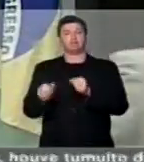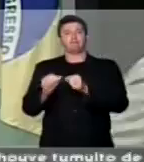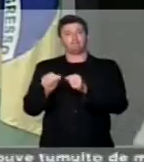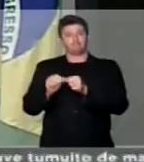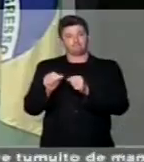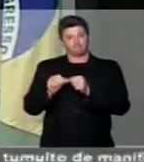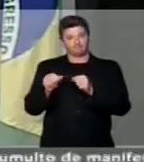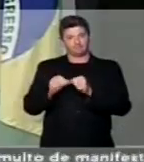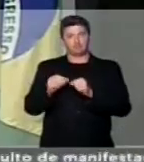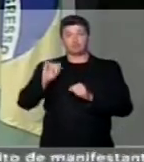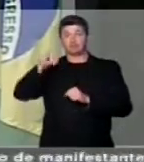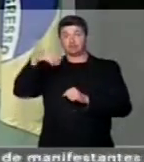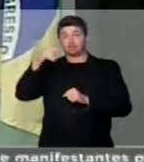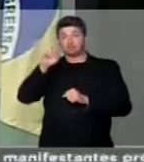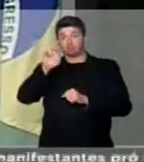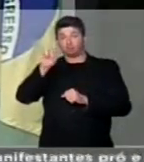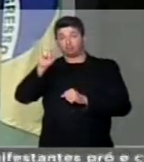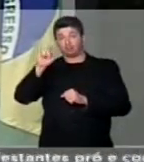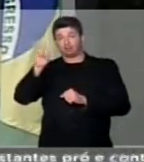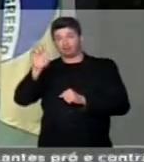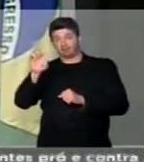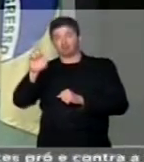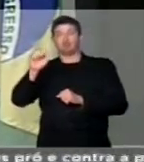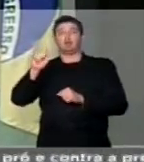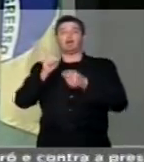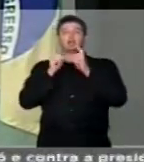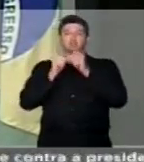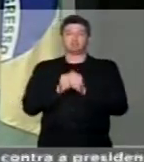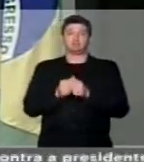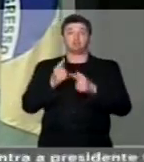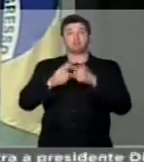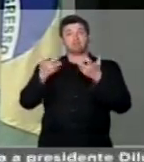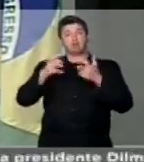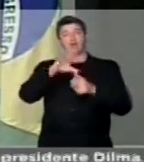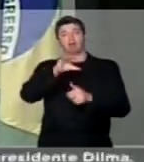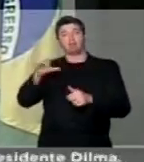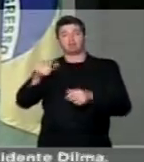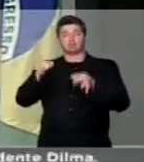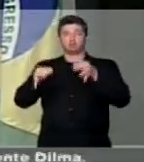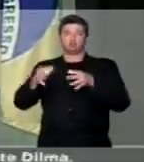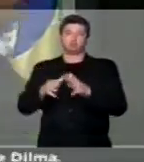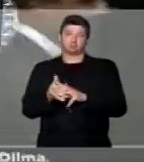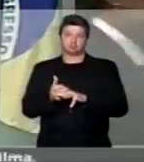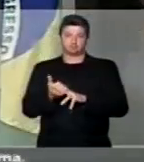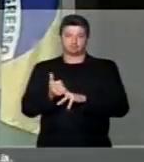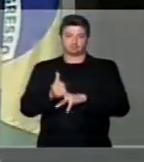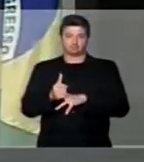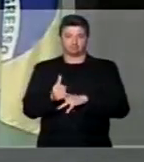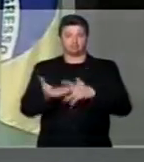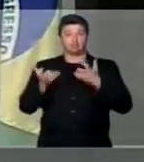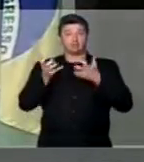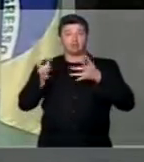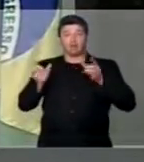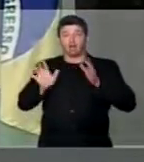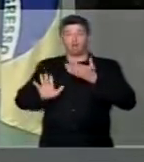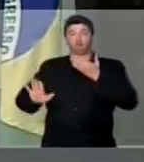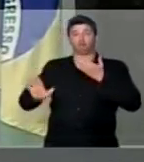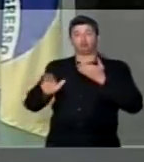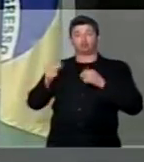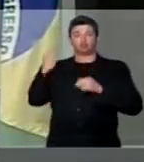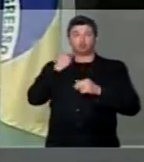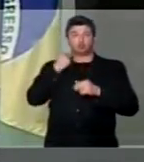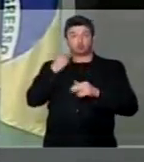cometeu improbidade administrativa ao tentar retardar a justiça, ao tentar fugir do